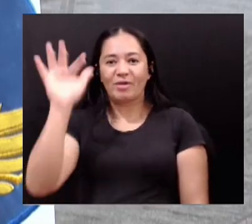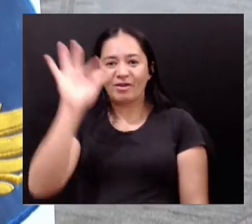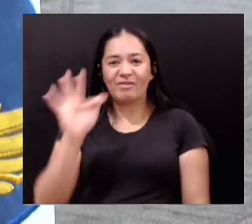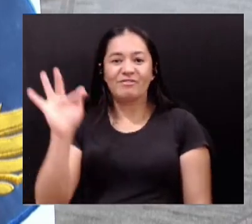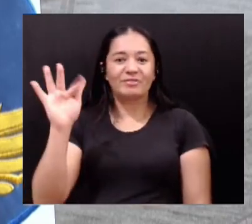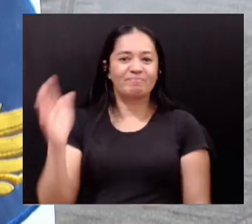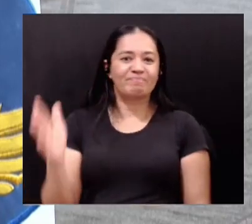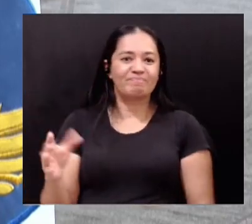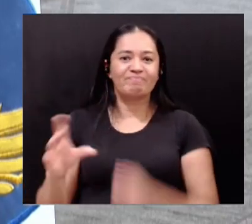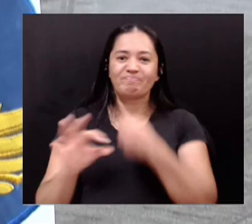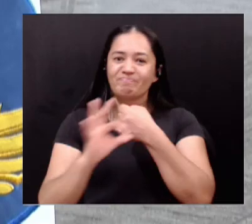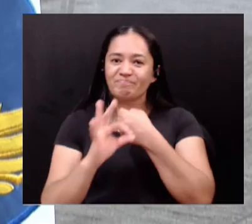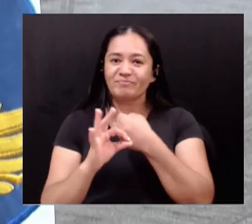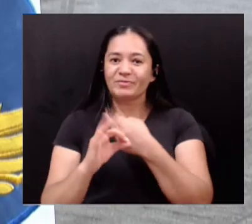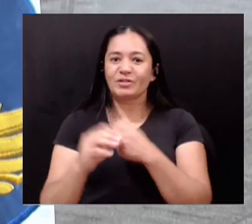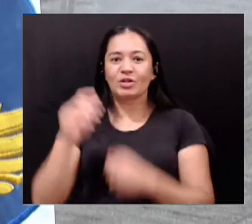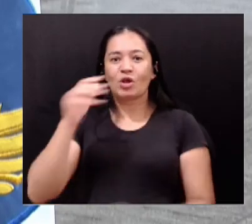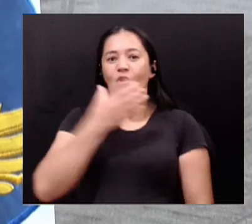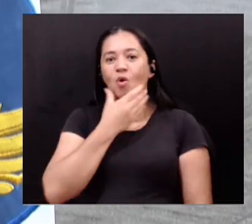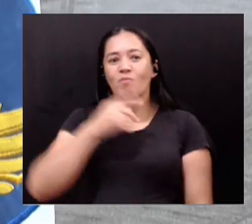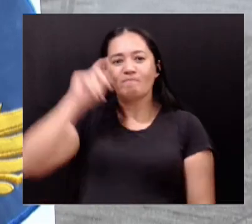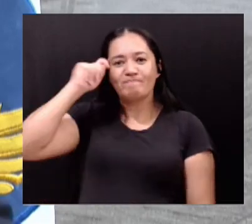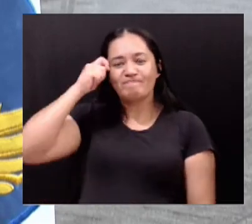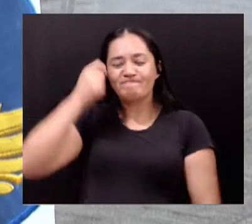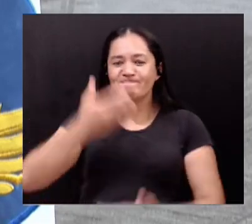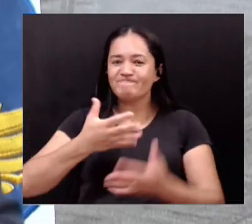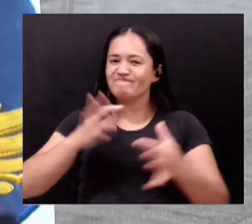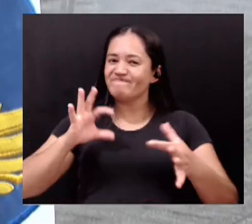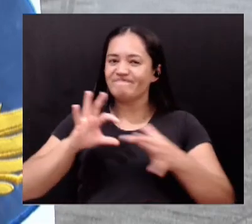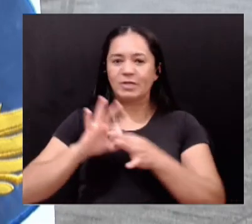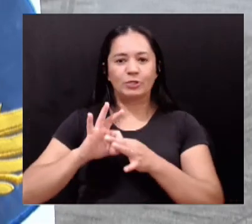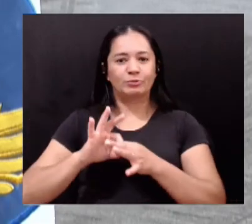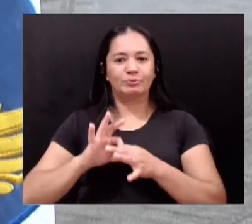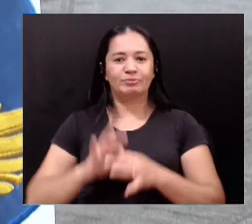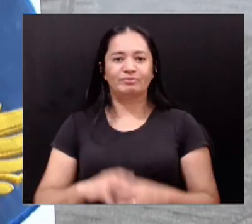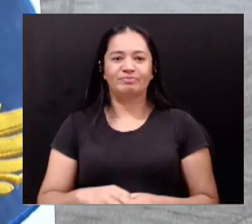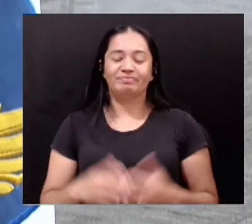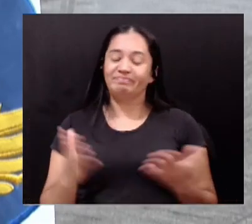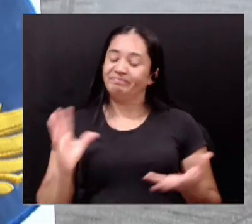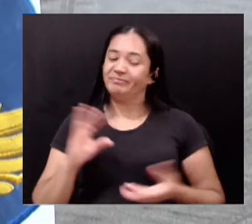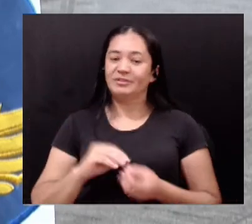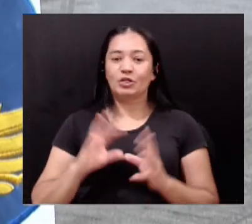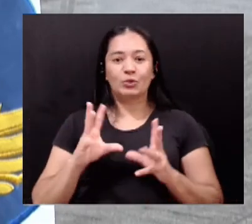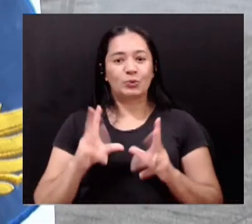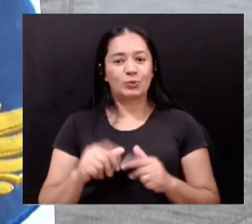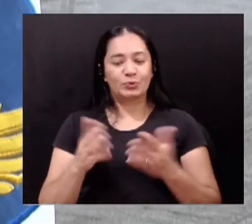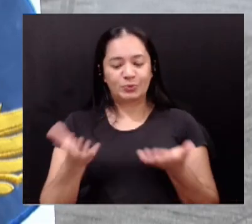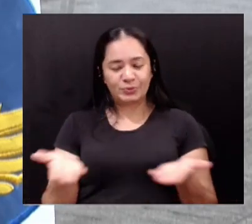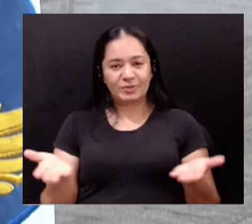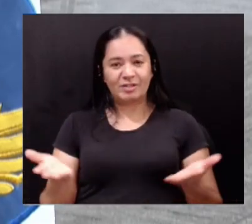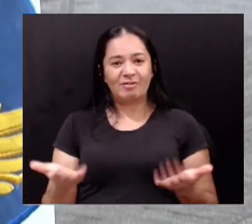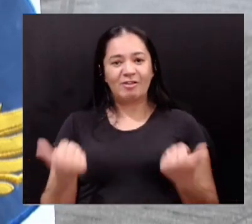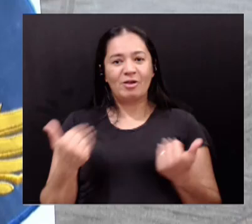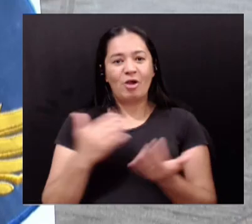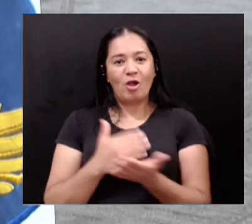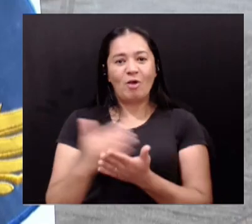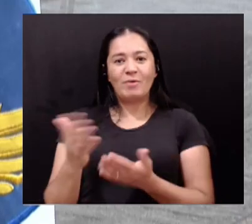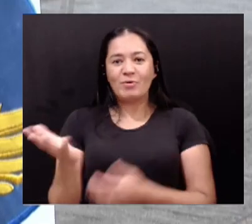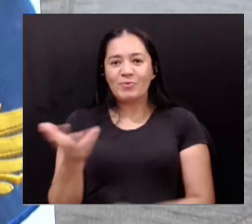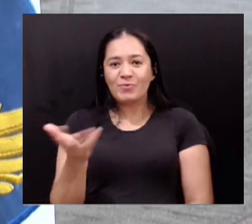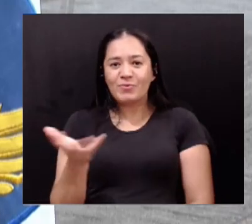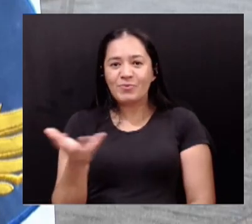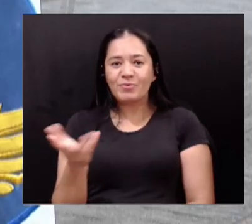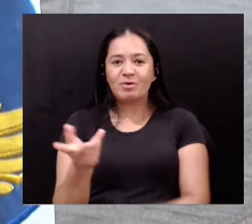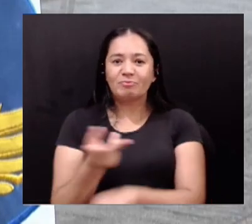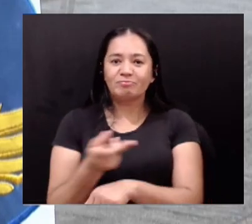homem negro, que tem tudo a ver, né? Então, enfim, por tudo isso, vamos começar a correr atrás para